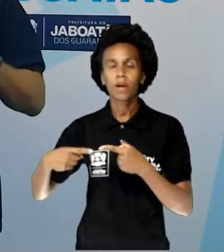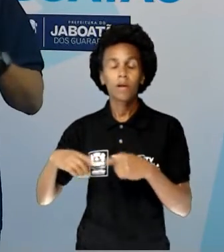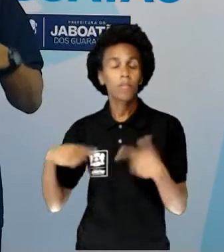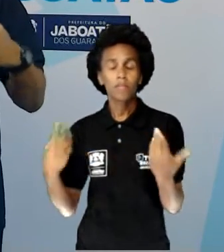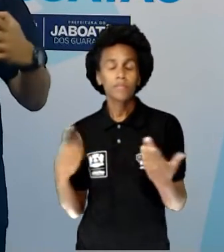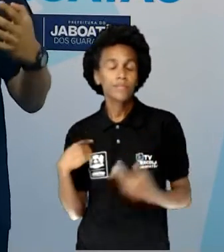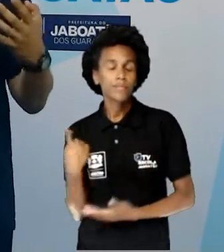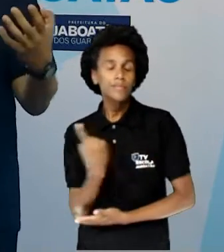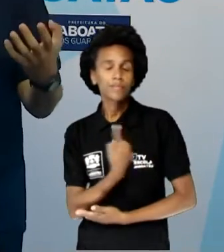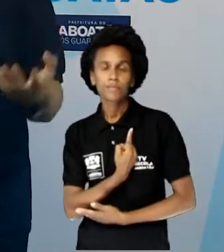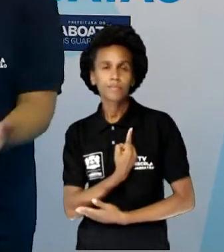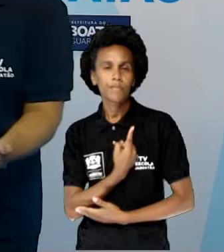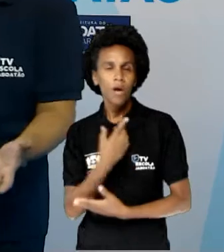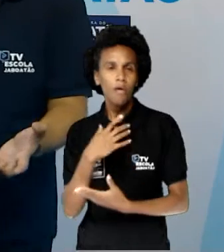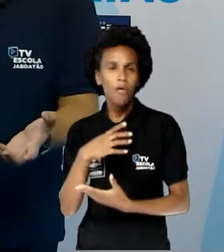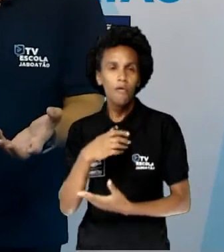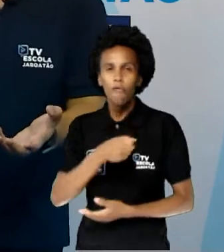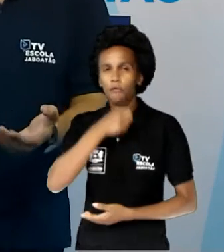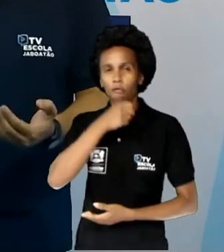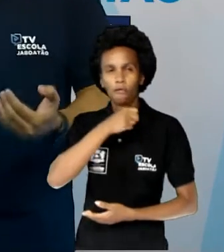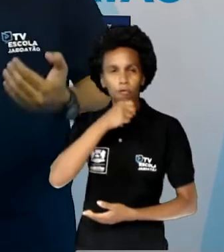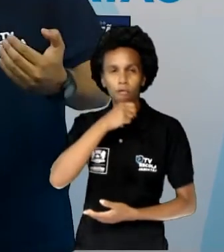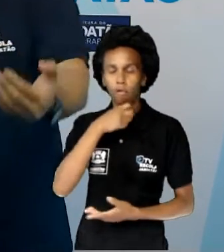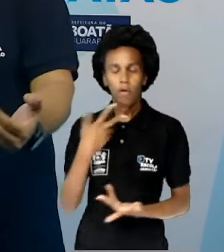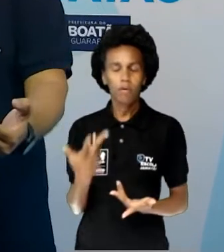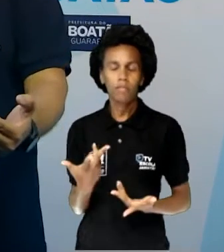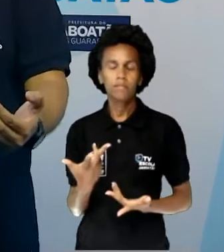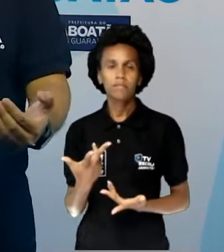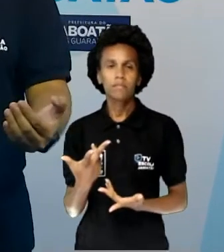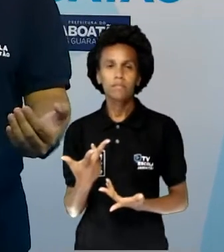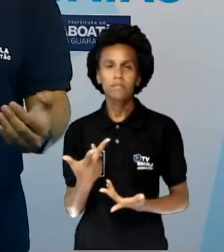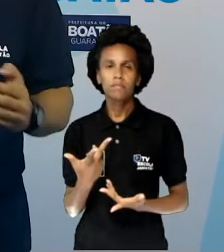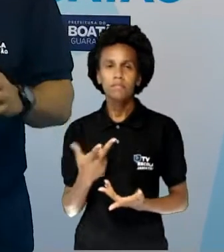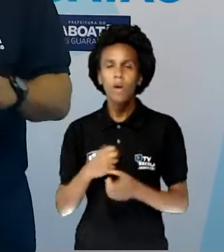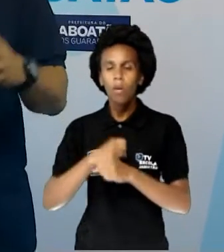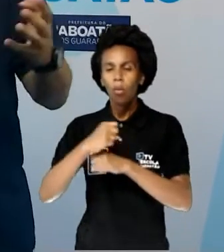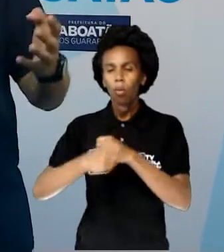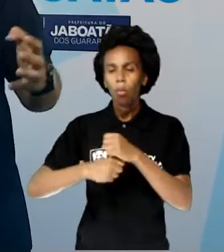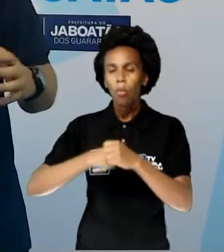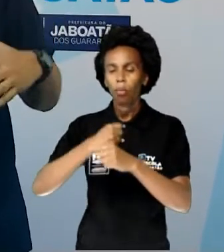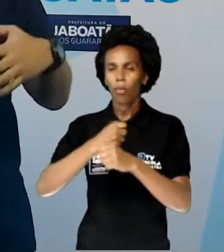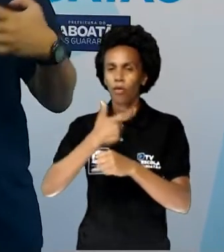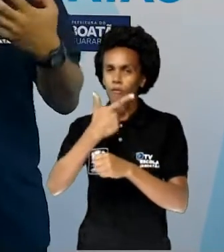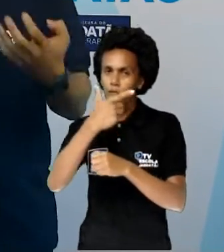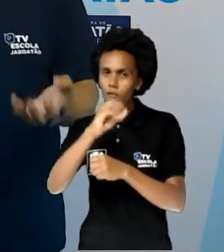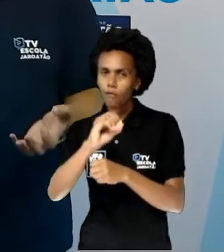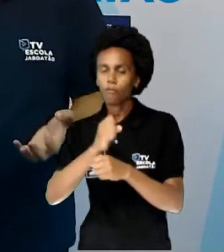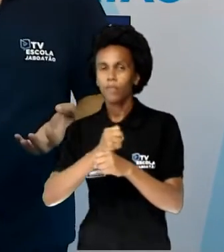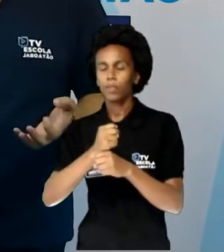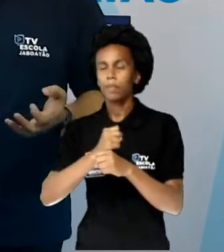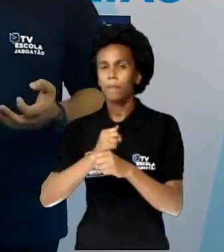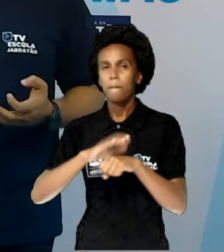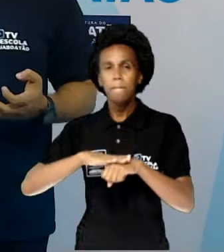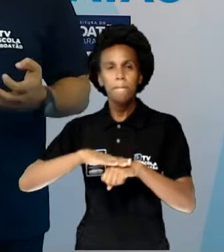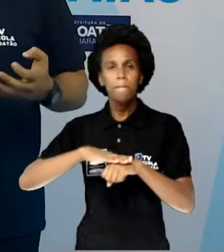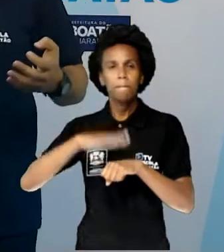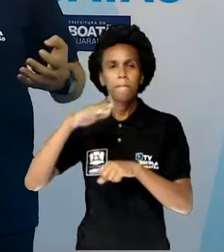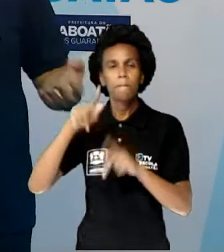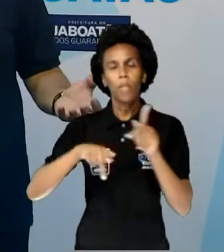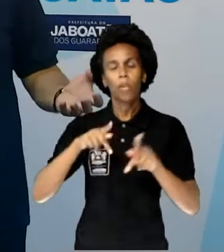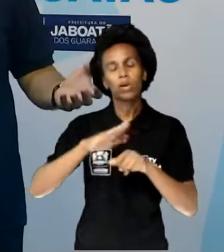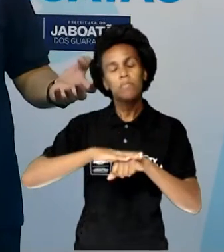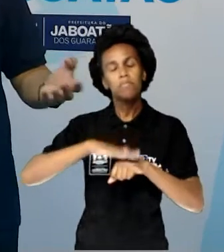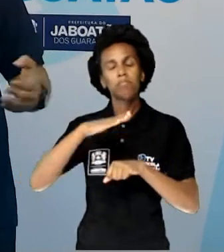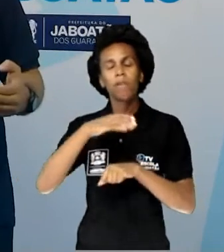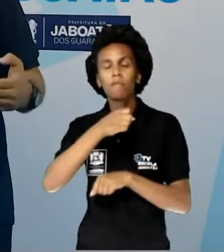população completamente envelhecida, será que daqui a 20 anos, quando a nossa população for muito mais velha, será